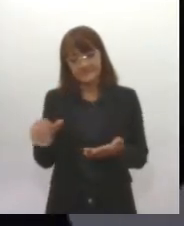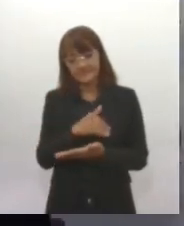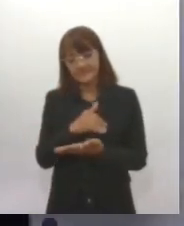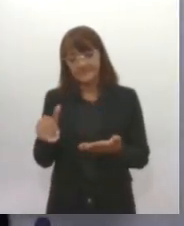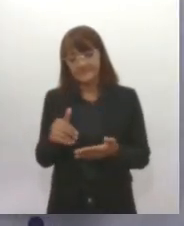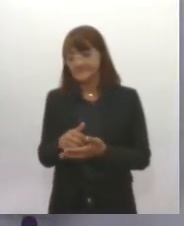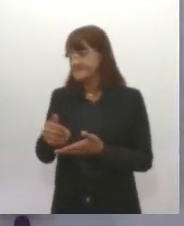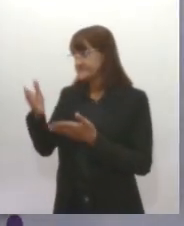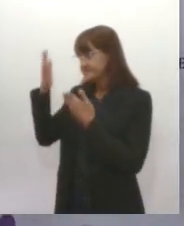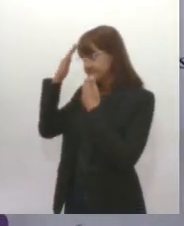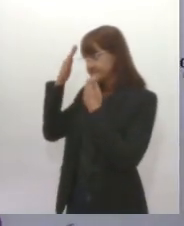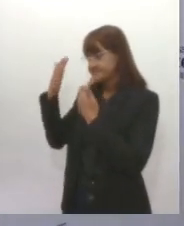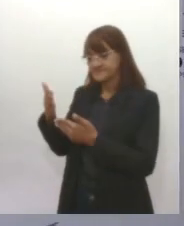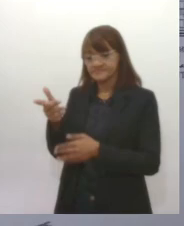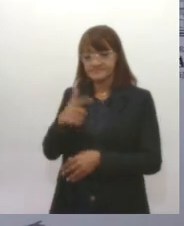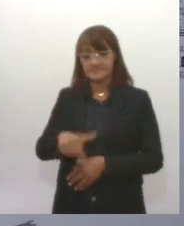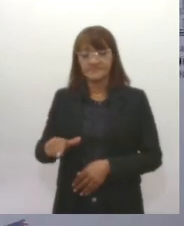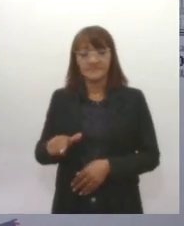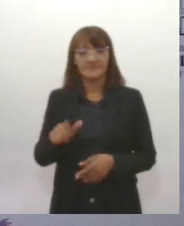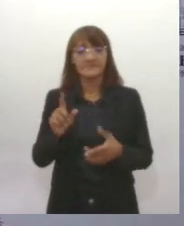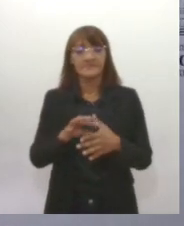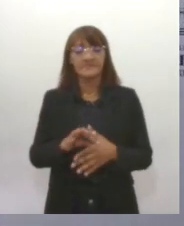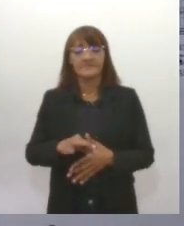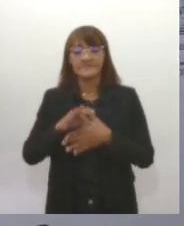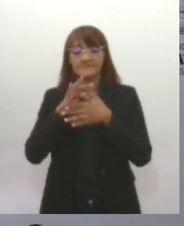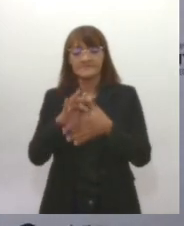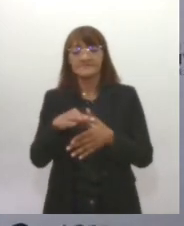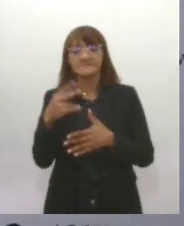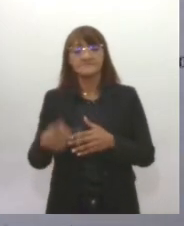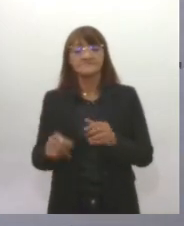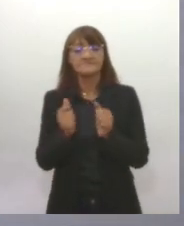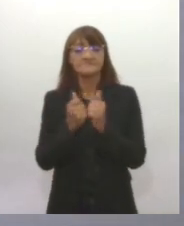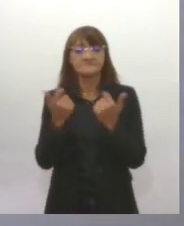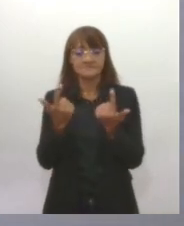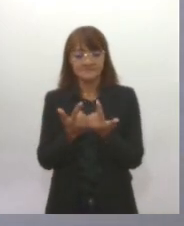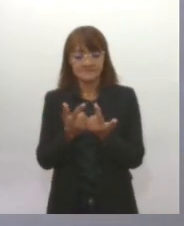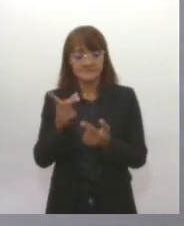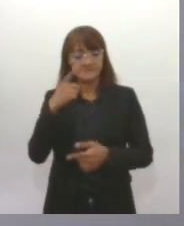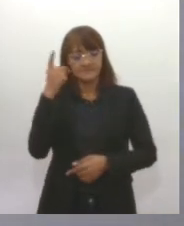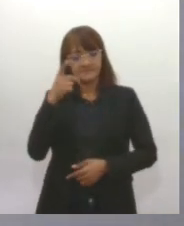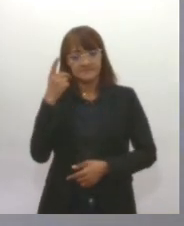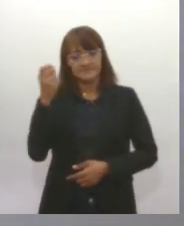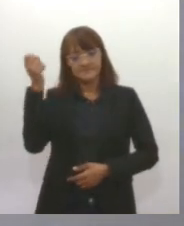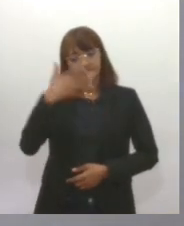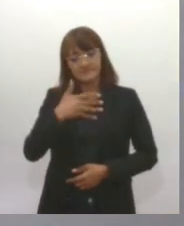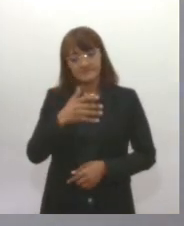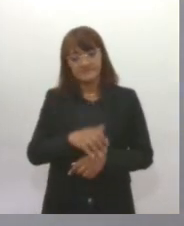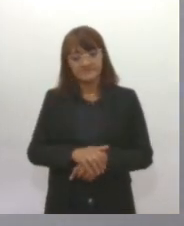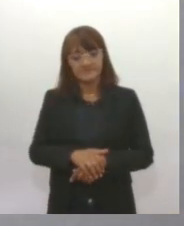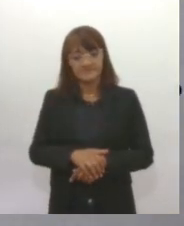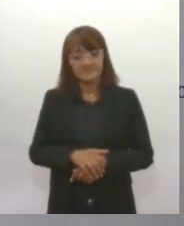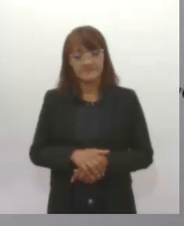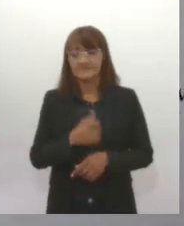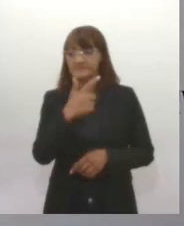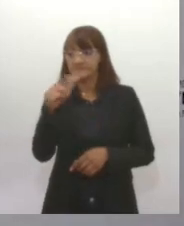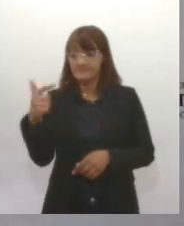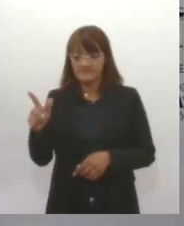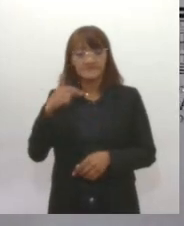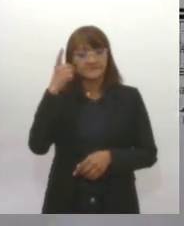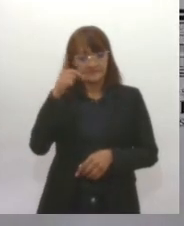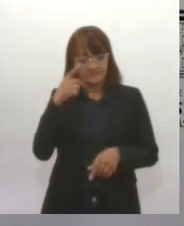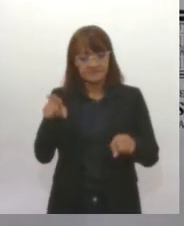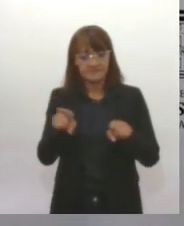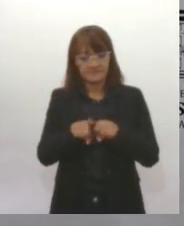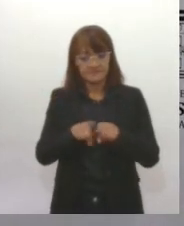à líder da oposição aqui na Alese, a deputada Linda Brasil, e outros deputados também participaram e falaram